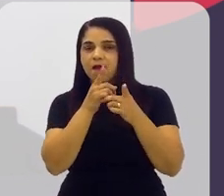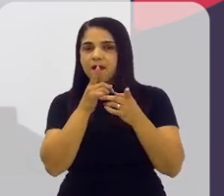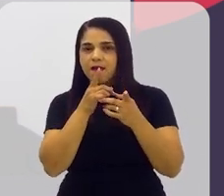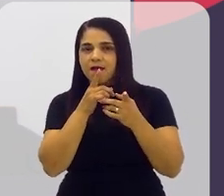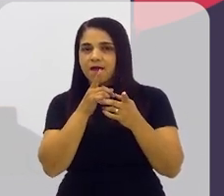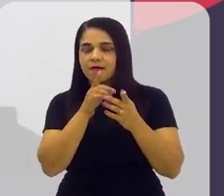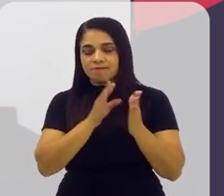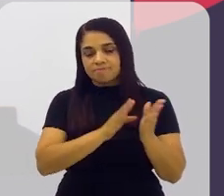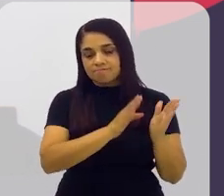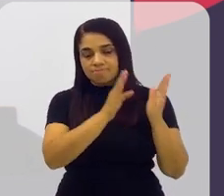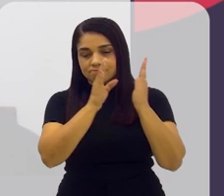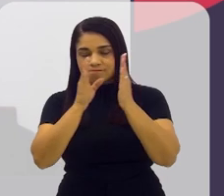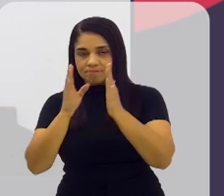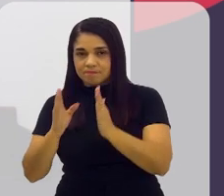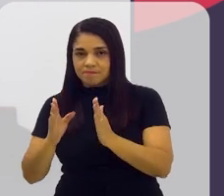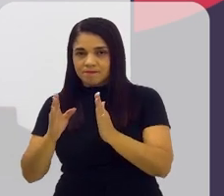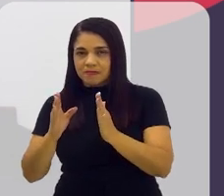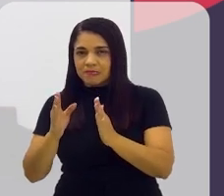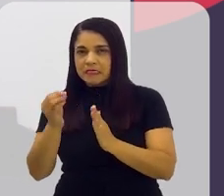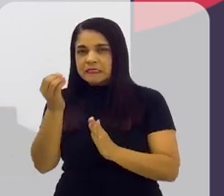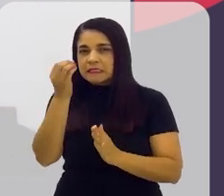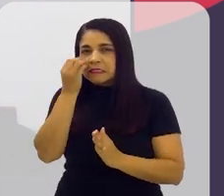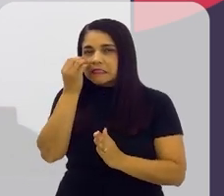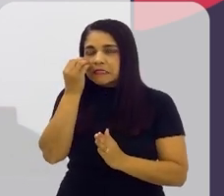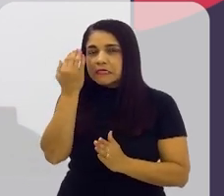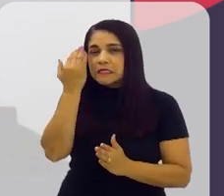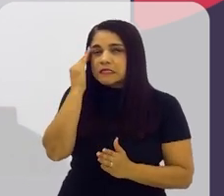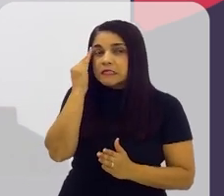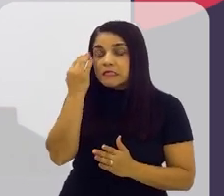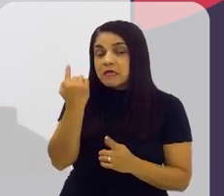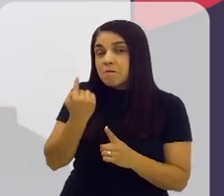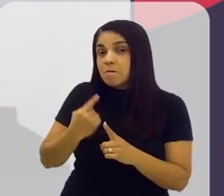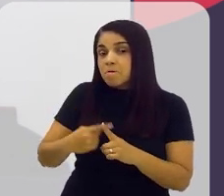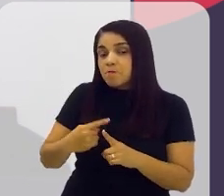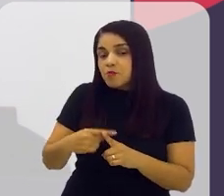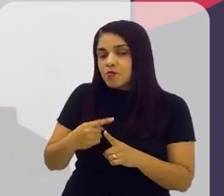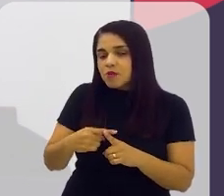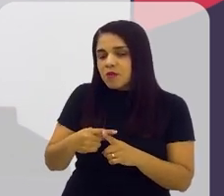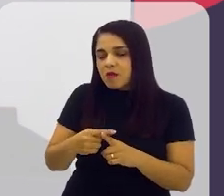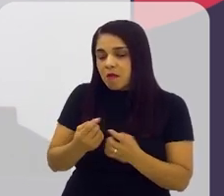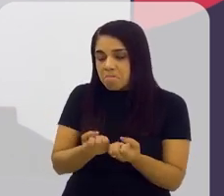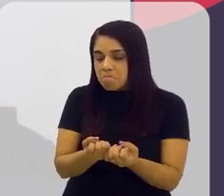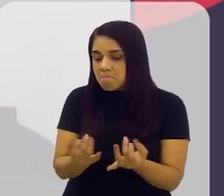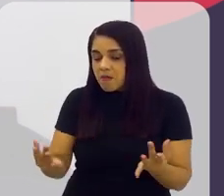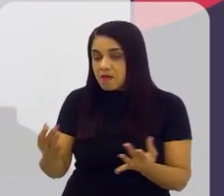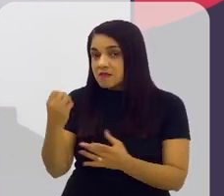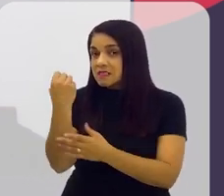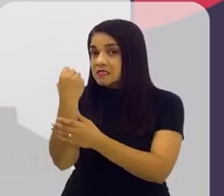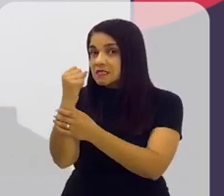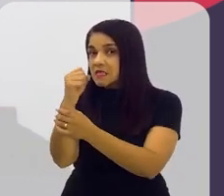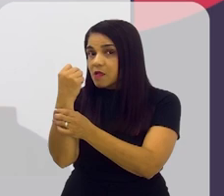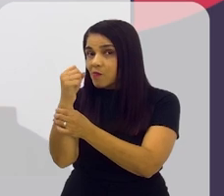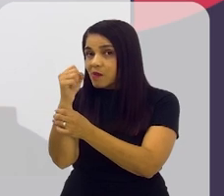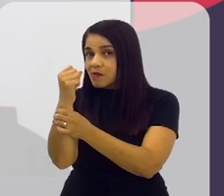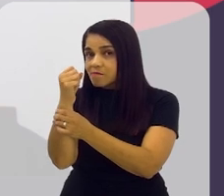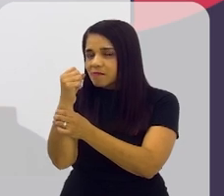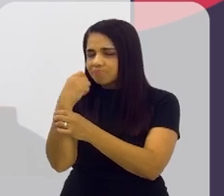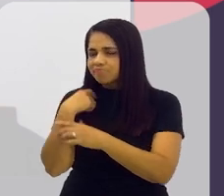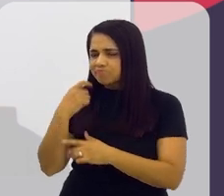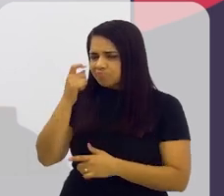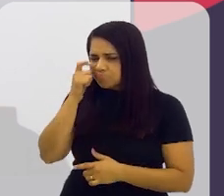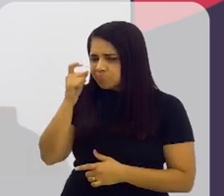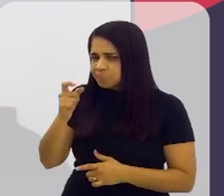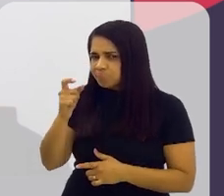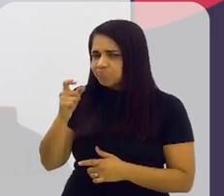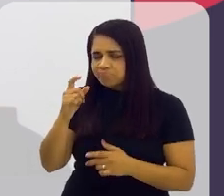mãos, a gente passou para a etapa de tentar entender o porquê dessa planta estar ocorrendo aqui. E isso foi o